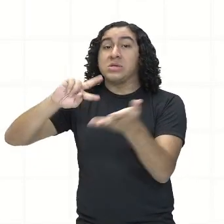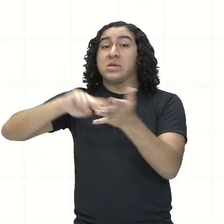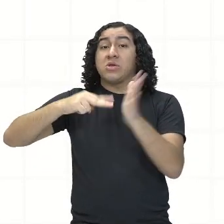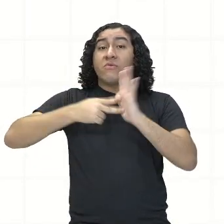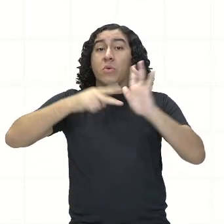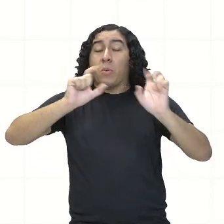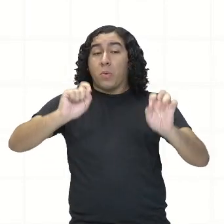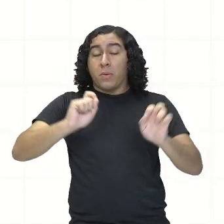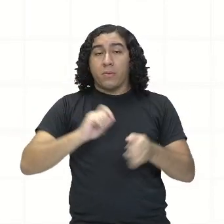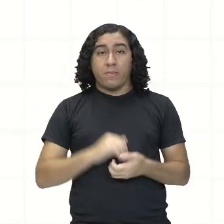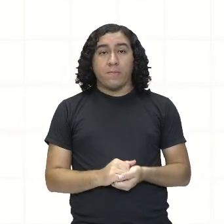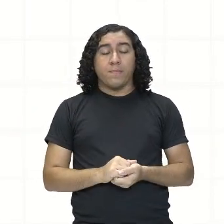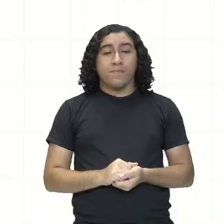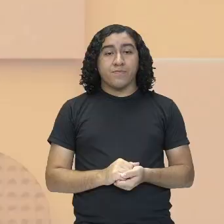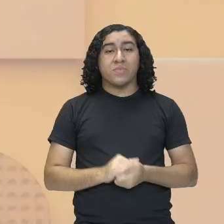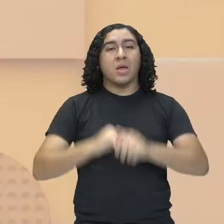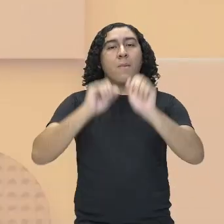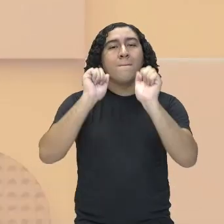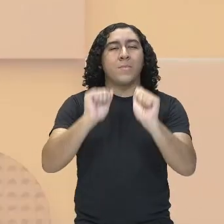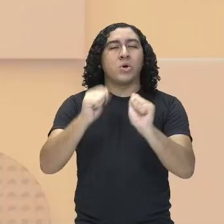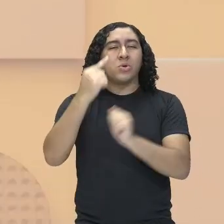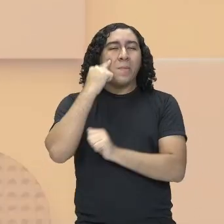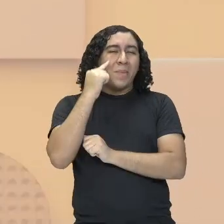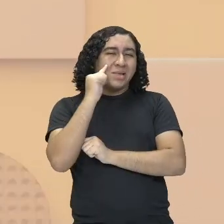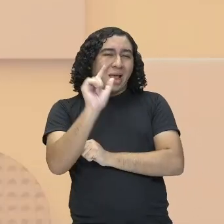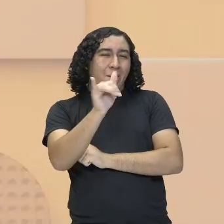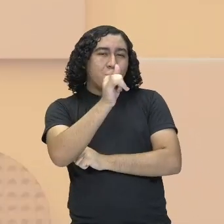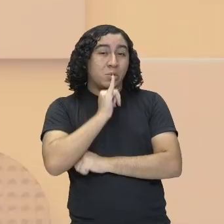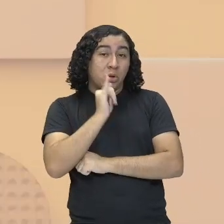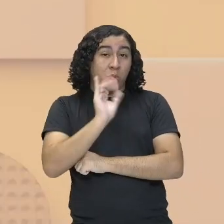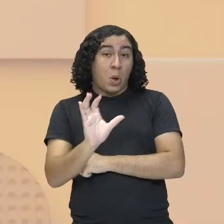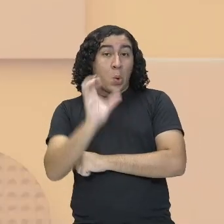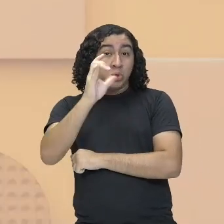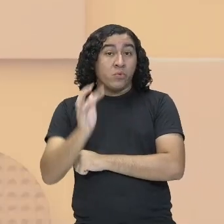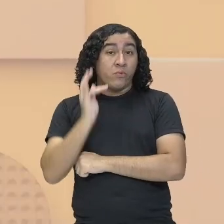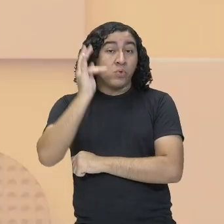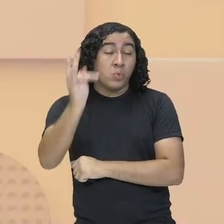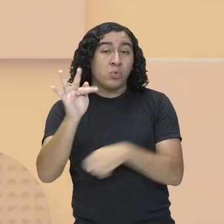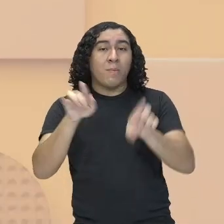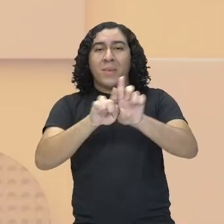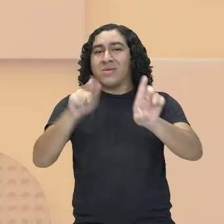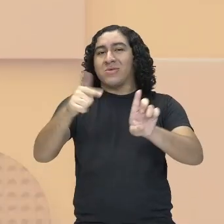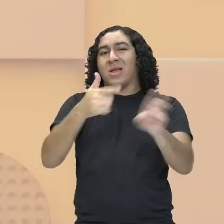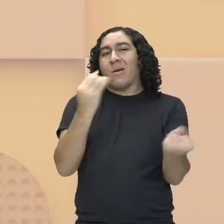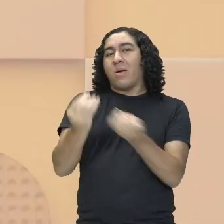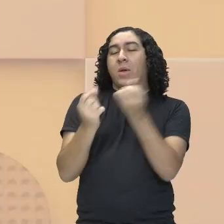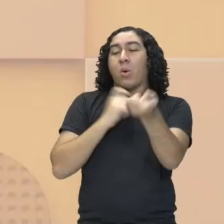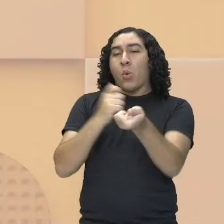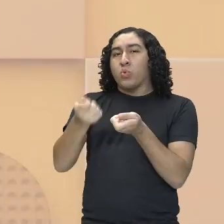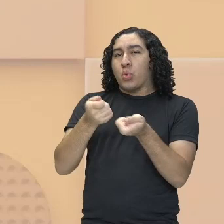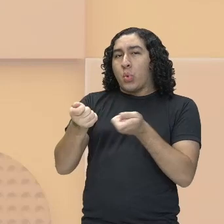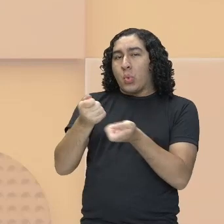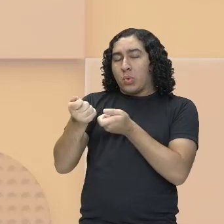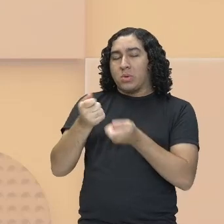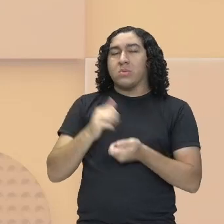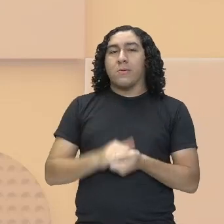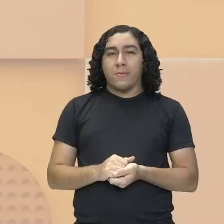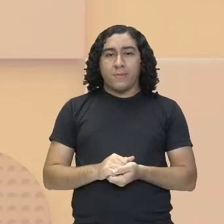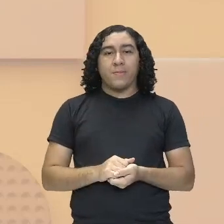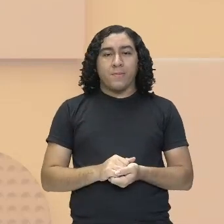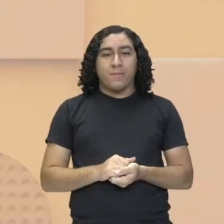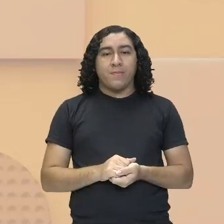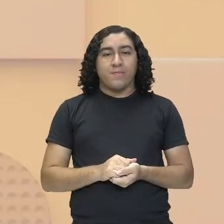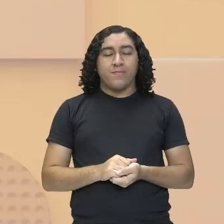o seguinte, ele pode prever aí acontecimentos naturais, porém não tem como ele controlar esses acontecimentos, né,